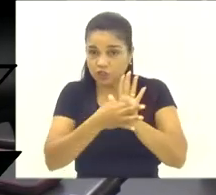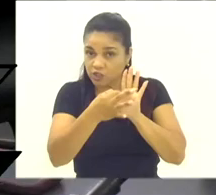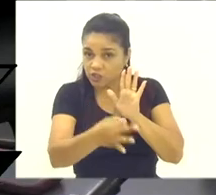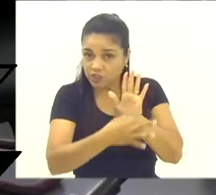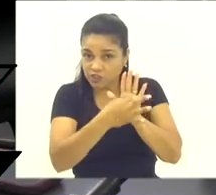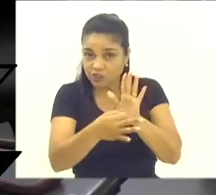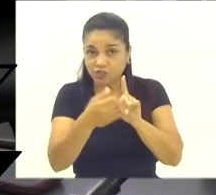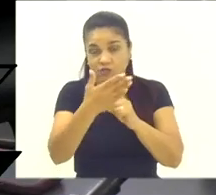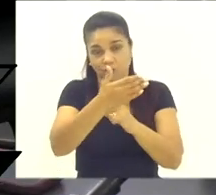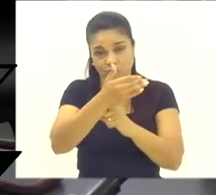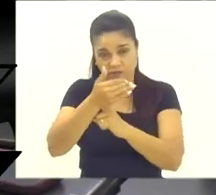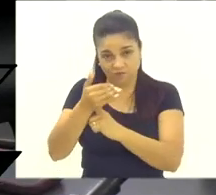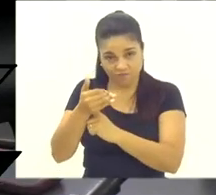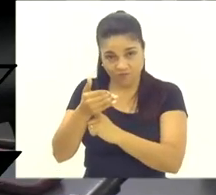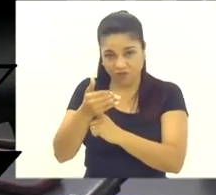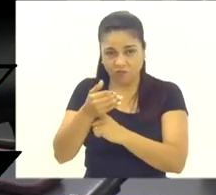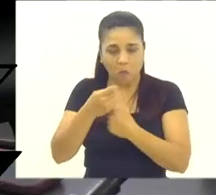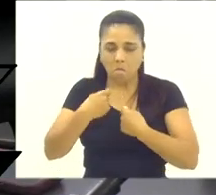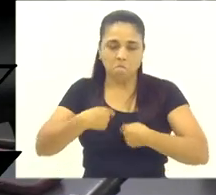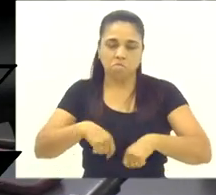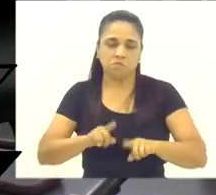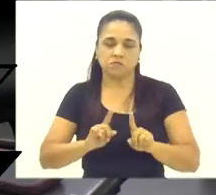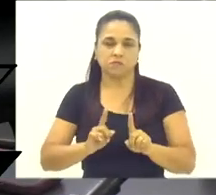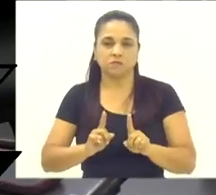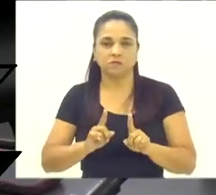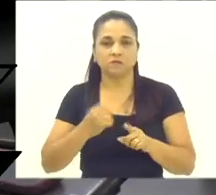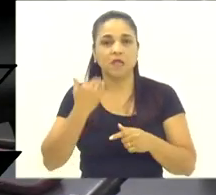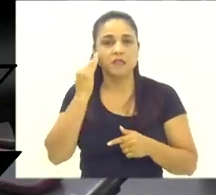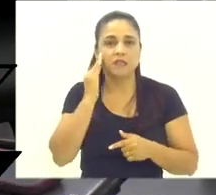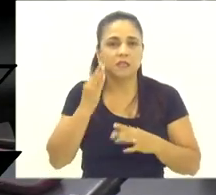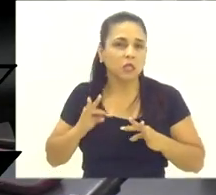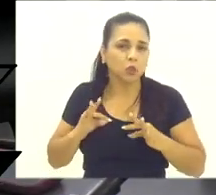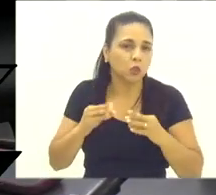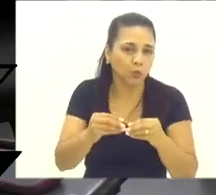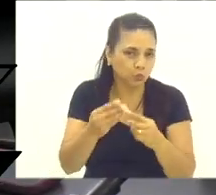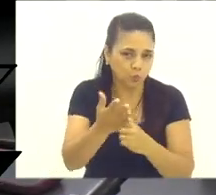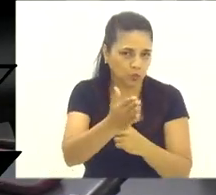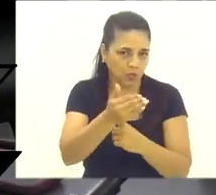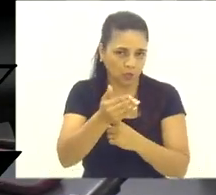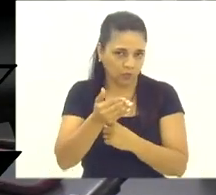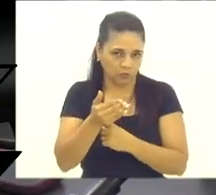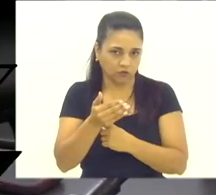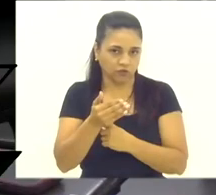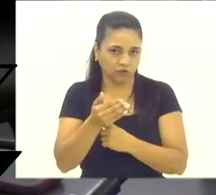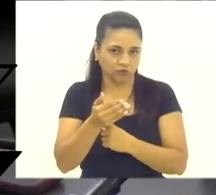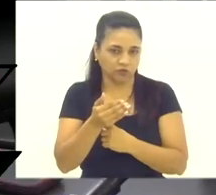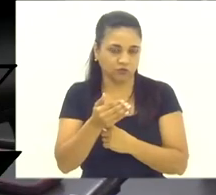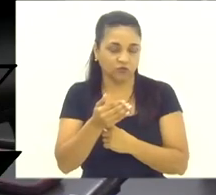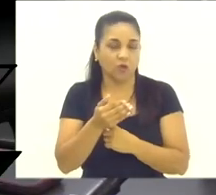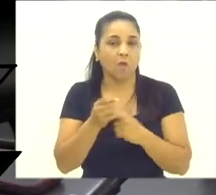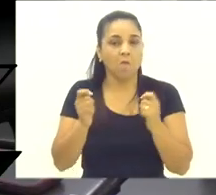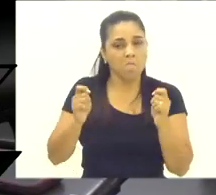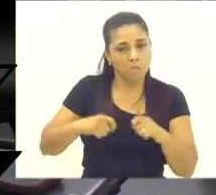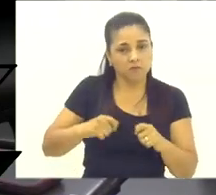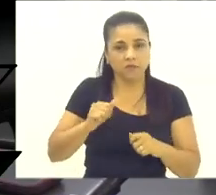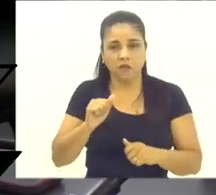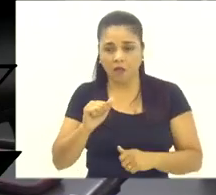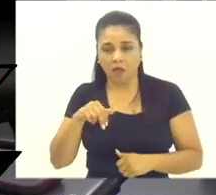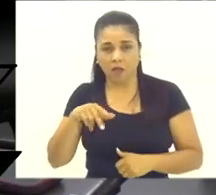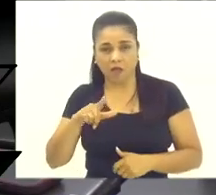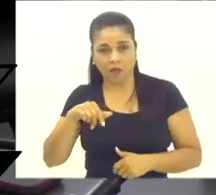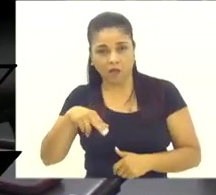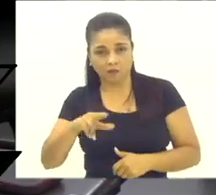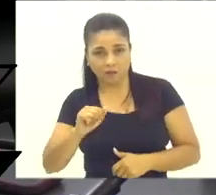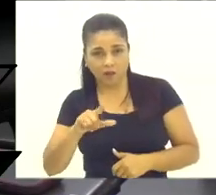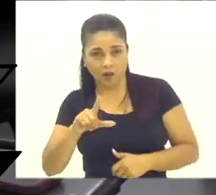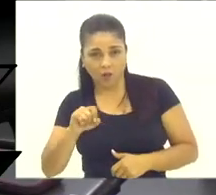tecnologias você não precisa necessariamente entender tudo de tecnologia você não você pode ser analógico e ser crítico ao mesmo